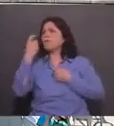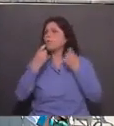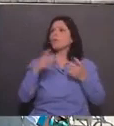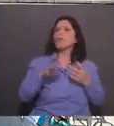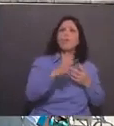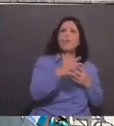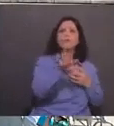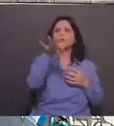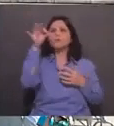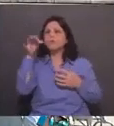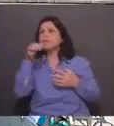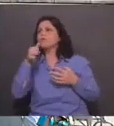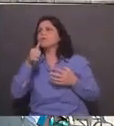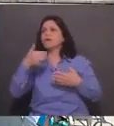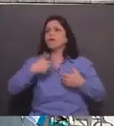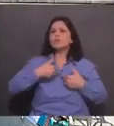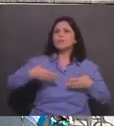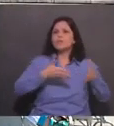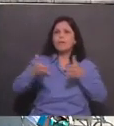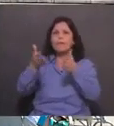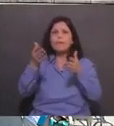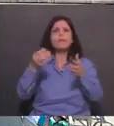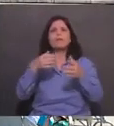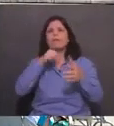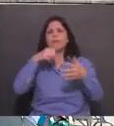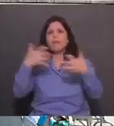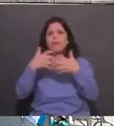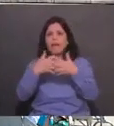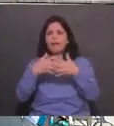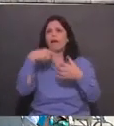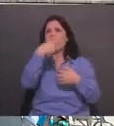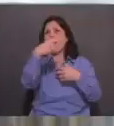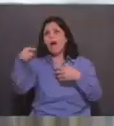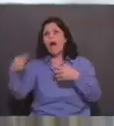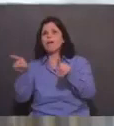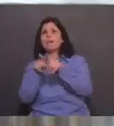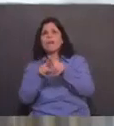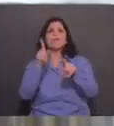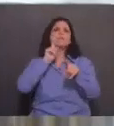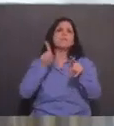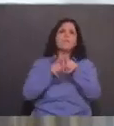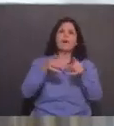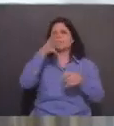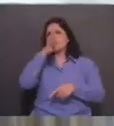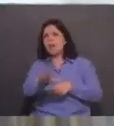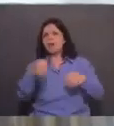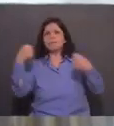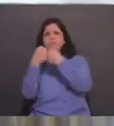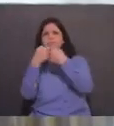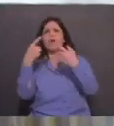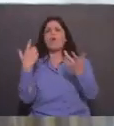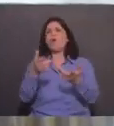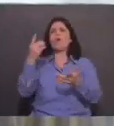escolhas, nos caminhos de confrontos bélicos que põem irmãos contra irmãos, ou nos atentados à